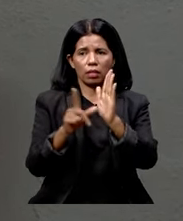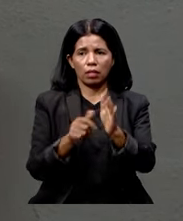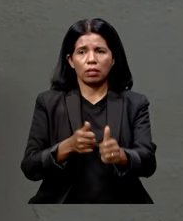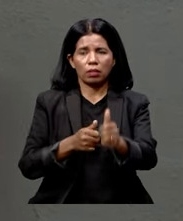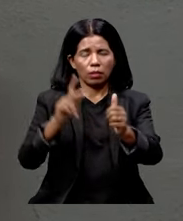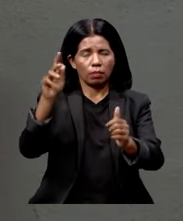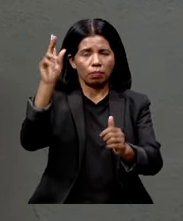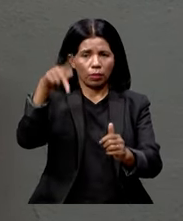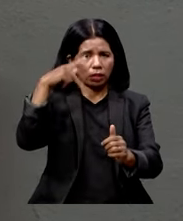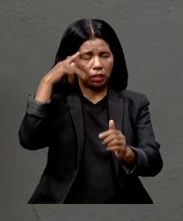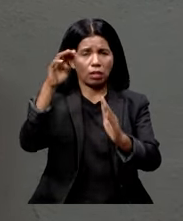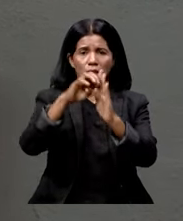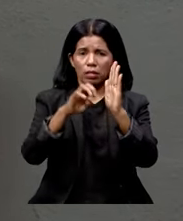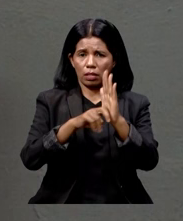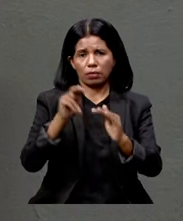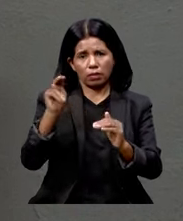politik estado ni dia.